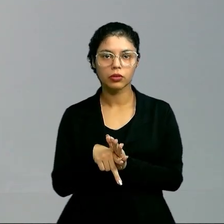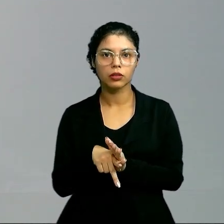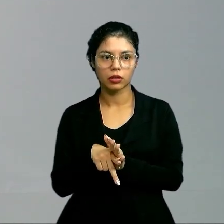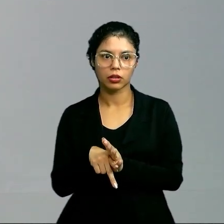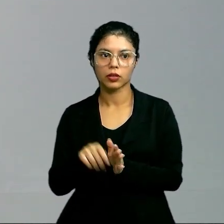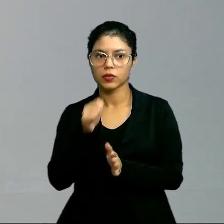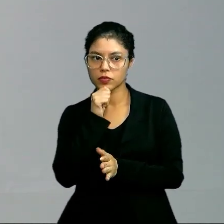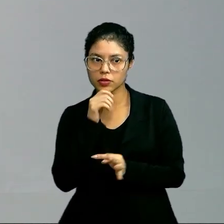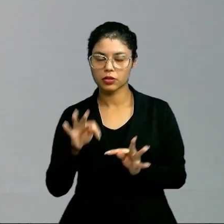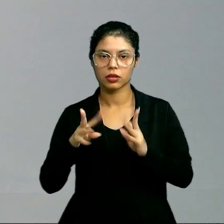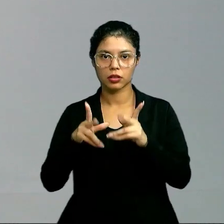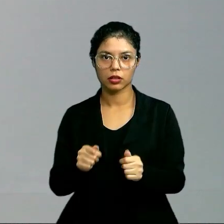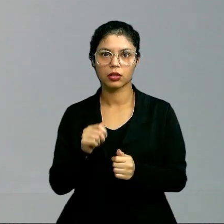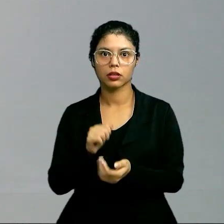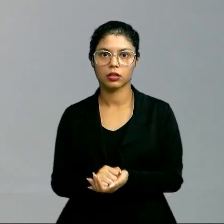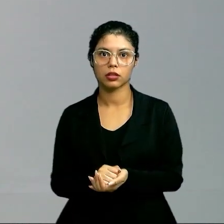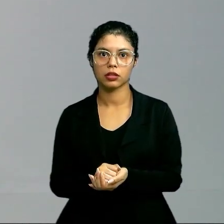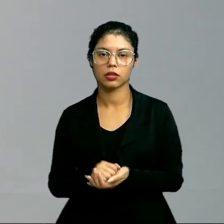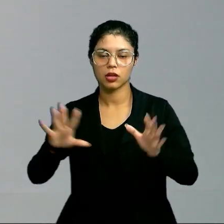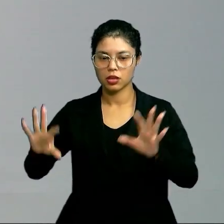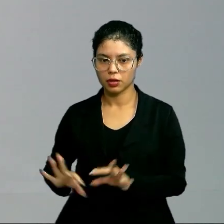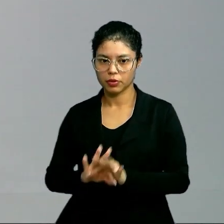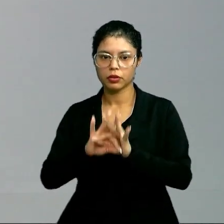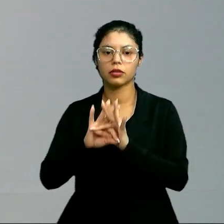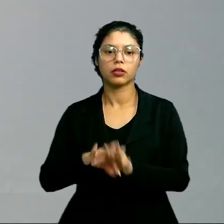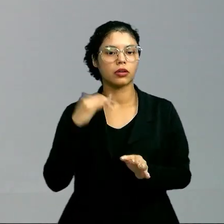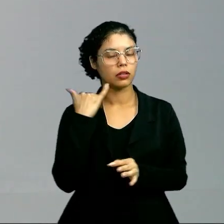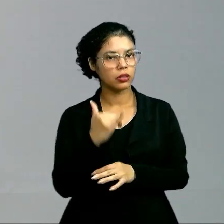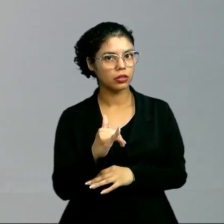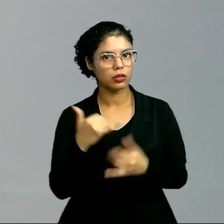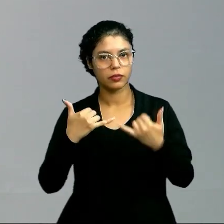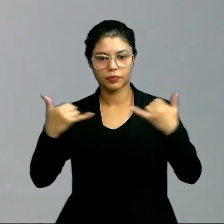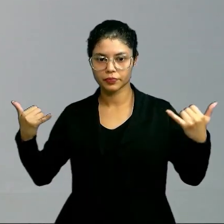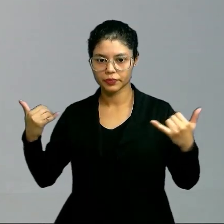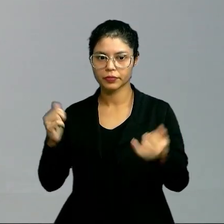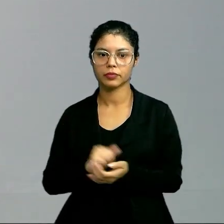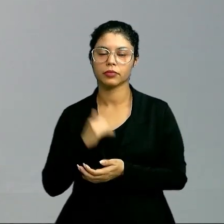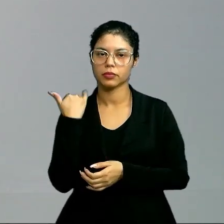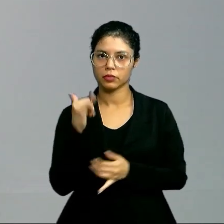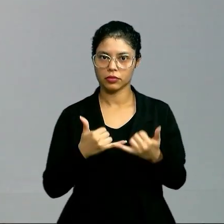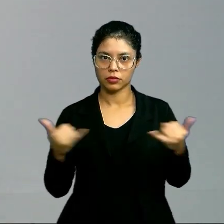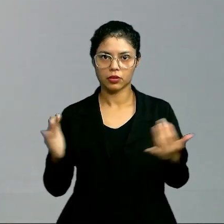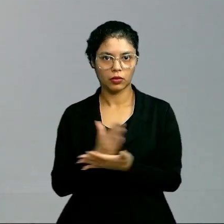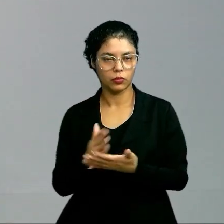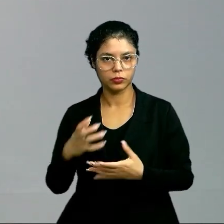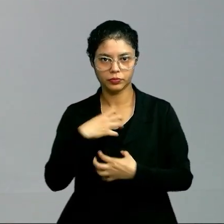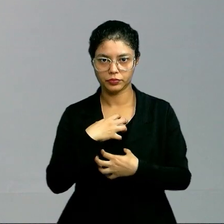Porém, a questão nos pede que se essa